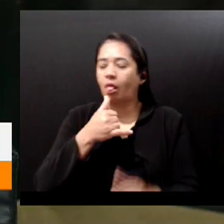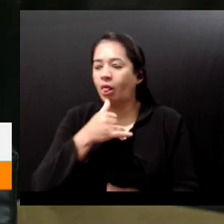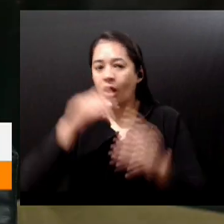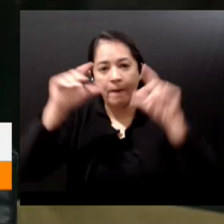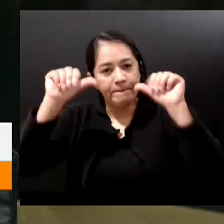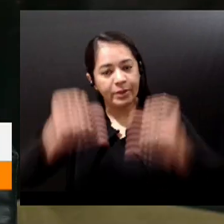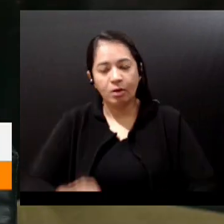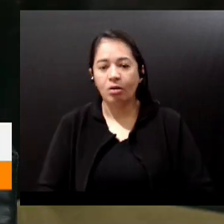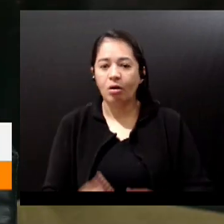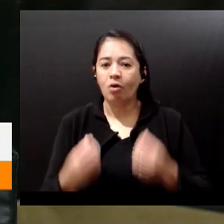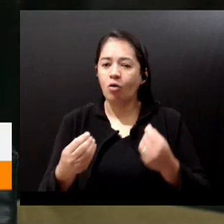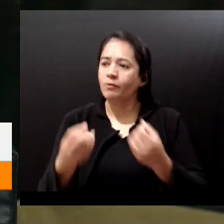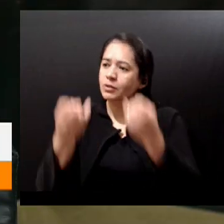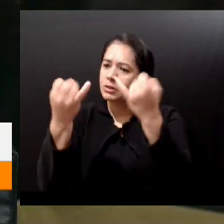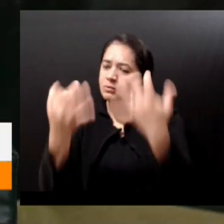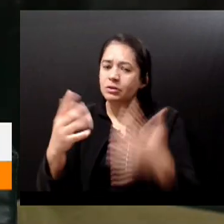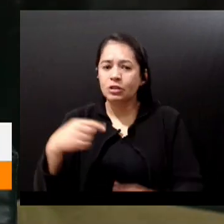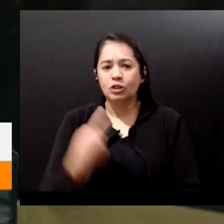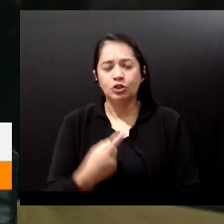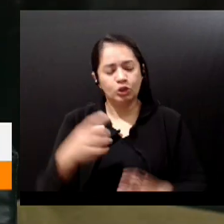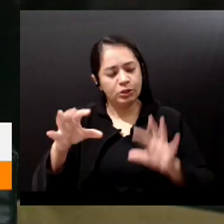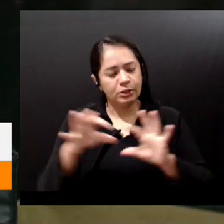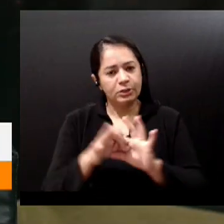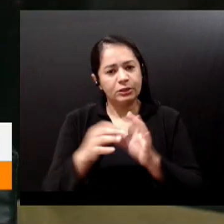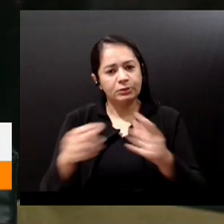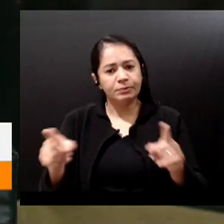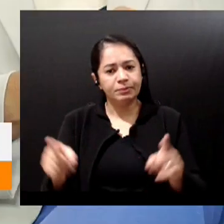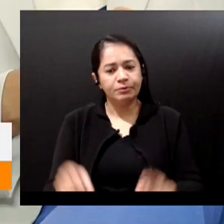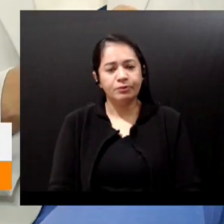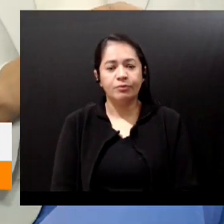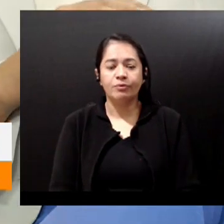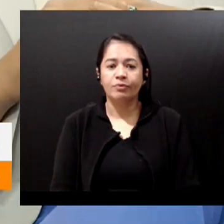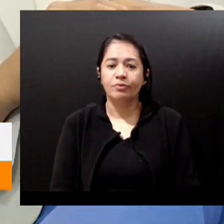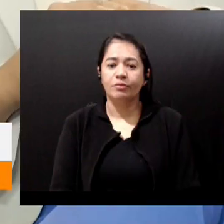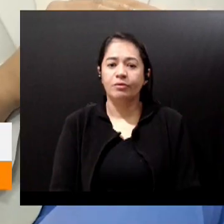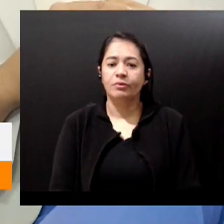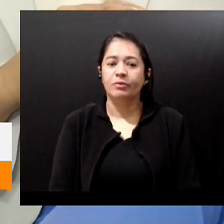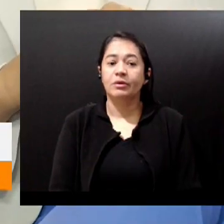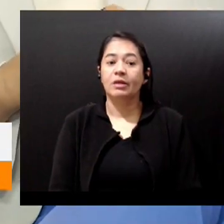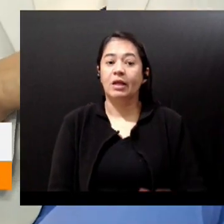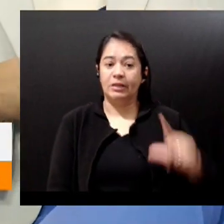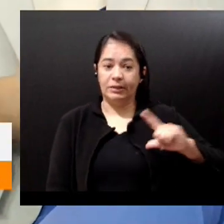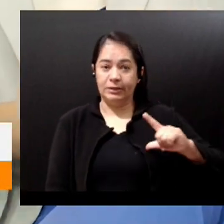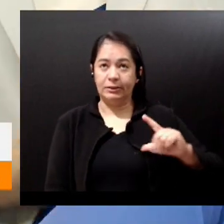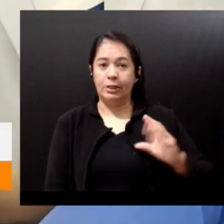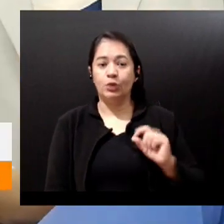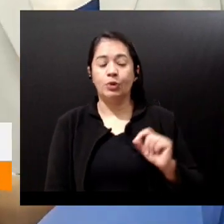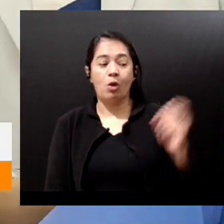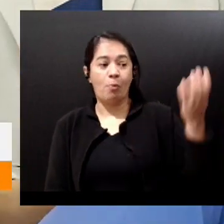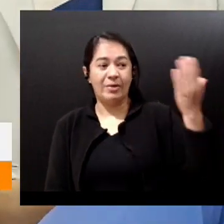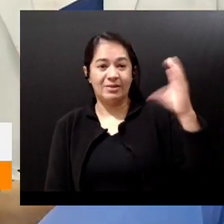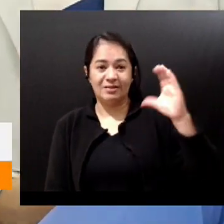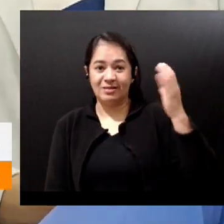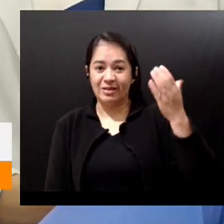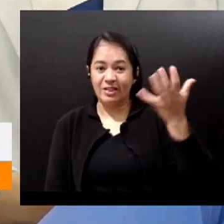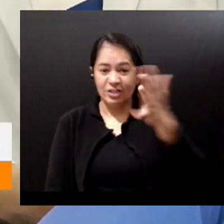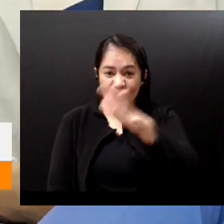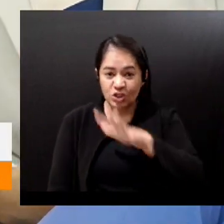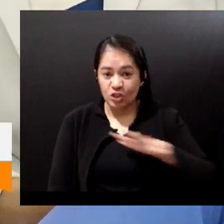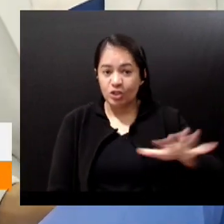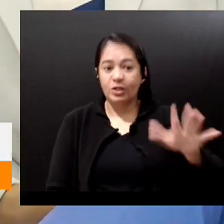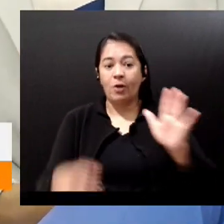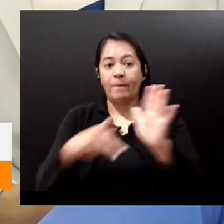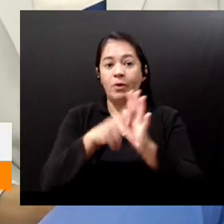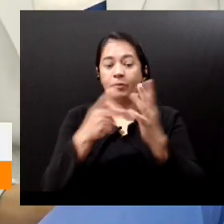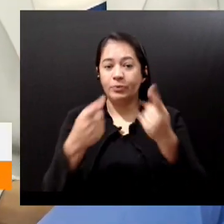tem com o som, na verdade? Há de uma ciência geral, digamos, da música. Música, eu vou usar um termo aqui mais dos músicos, né, que a música